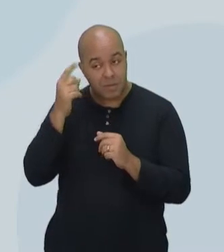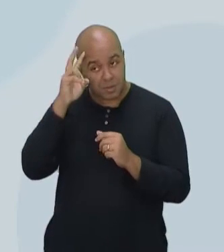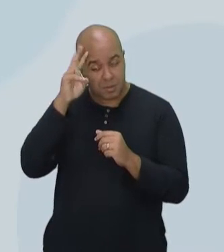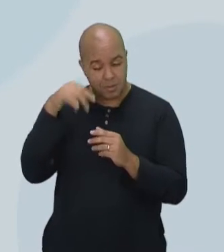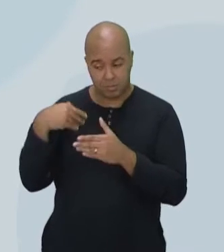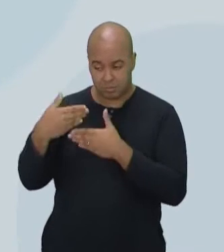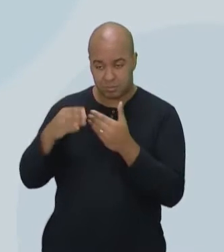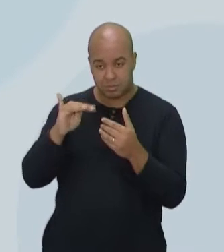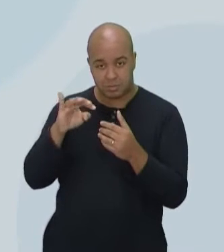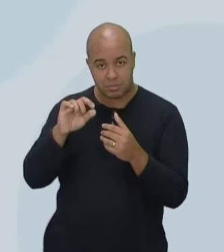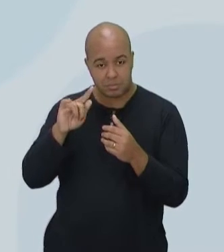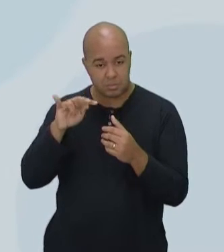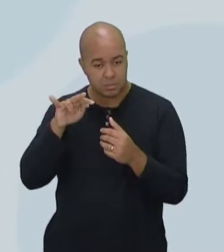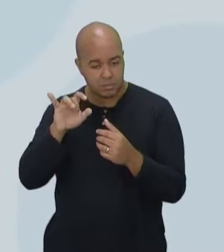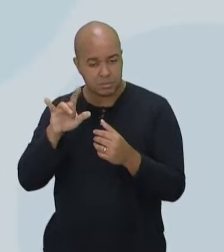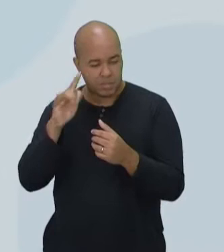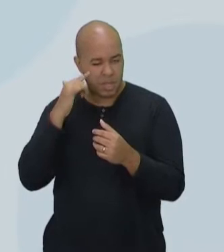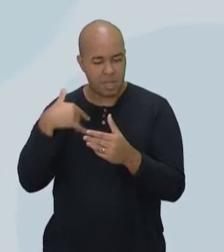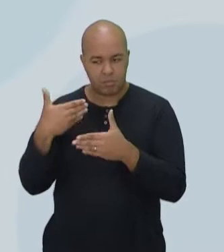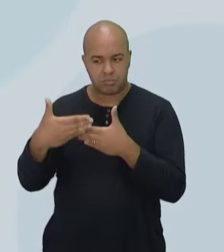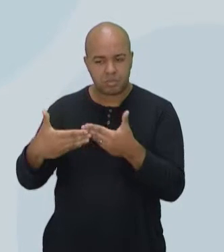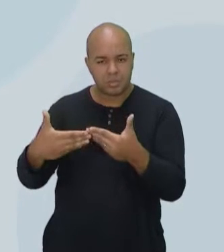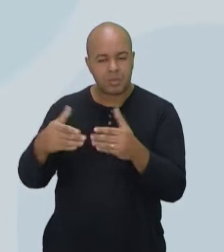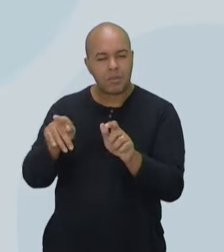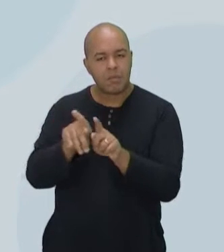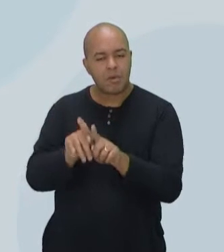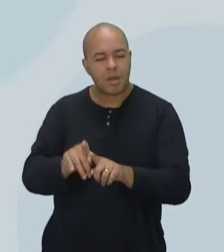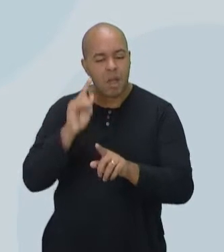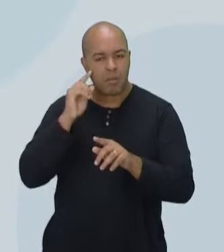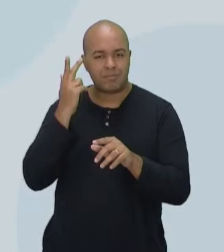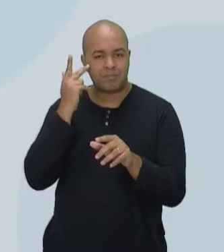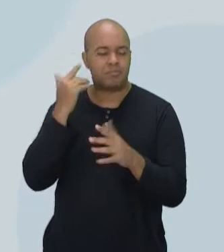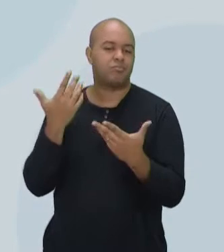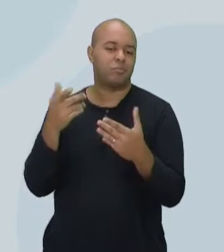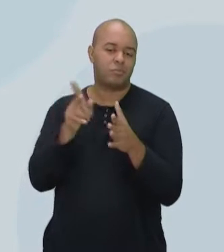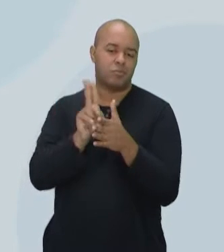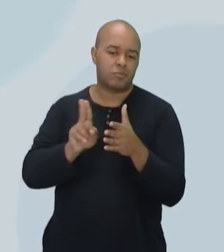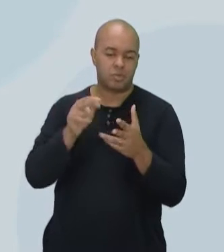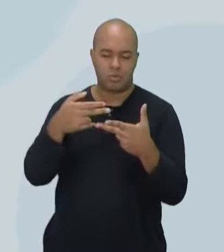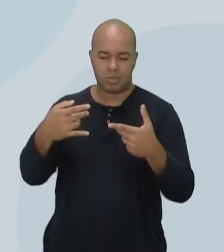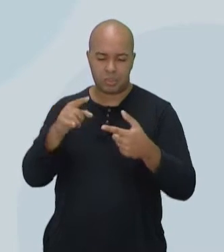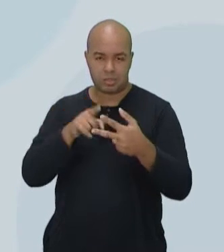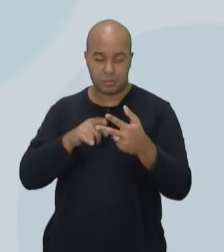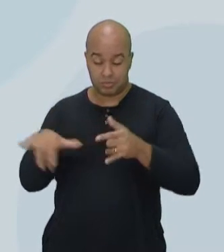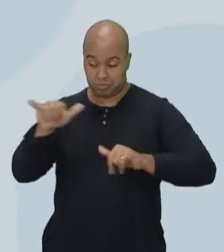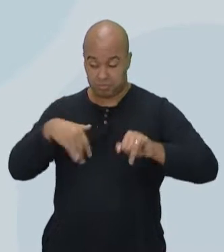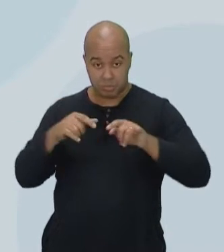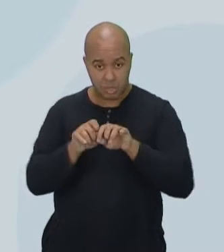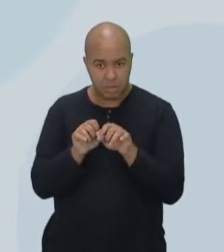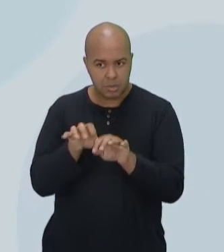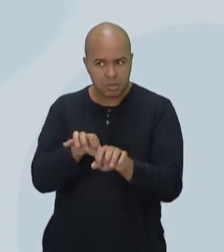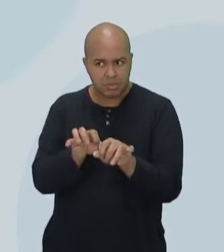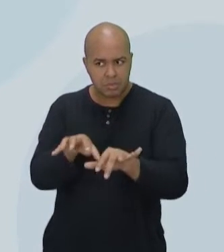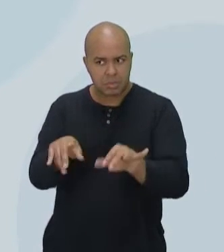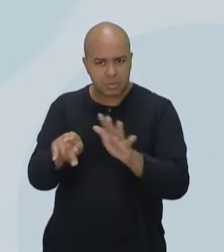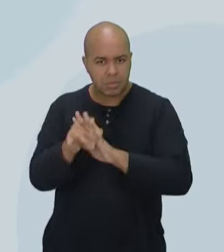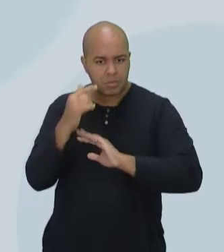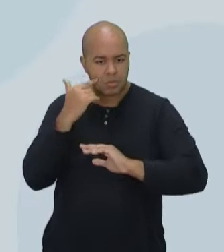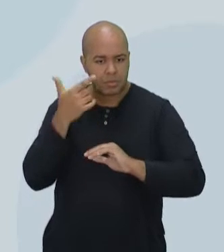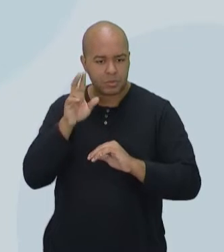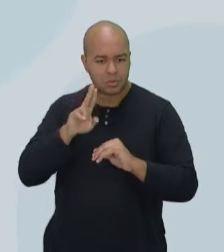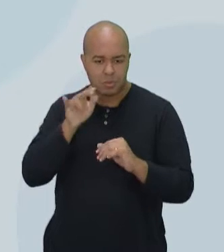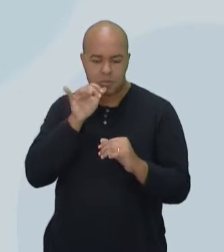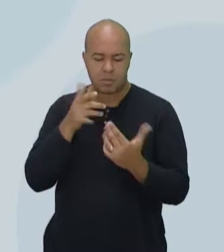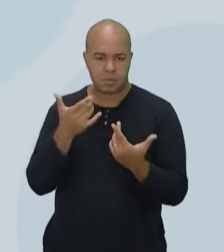ciclo biogeoquímico, ele é um processo natural por meio do qual os elementos químicos são disponibilizados para atuar